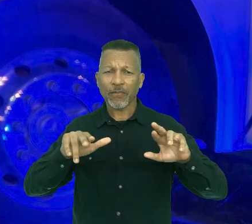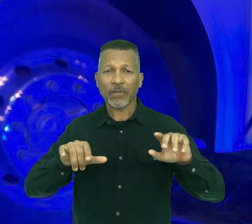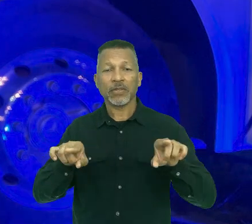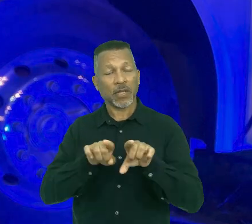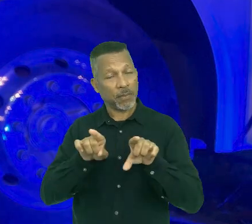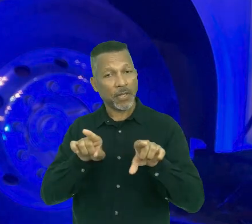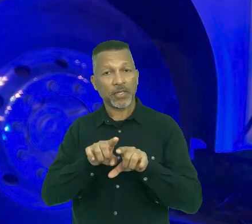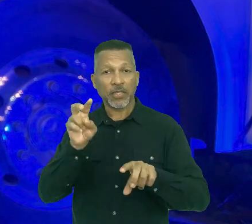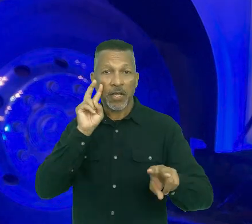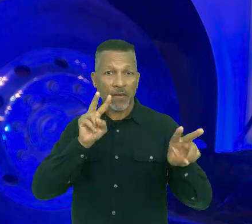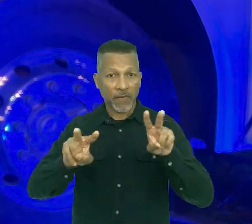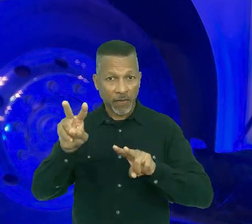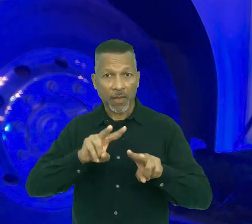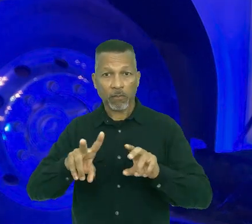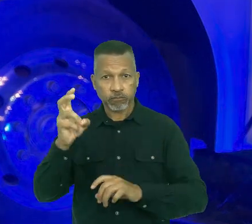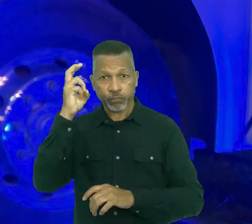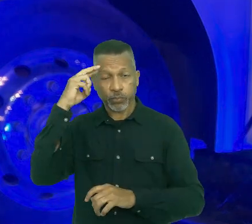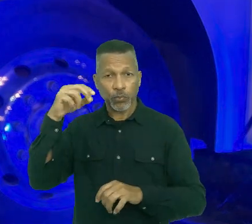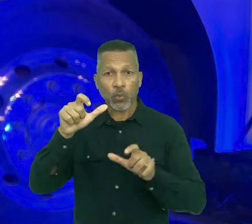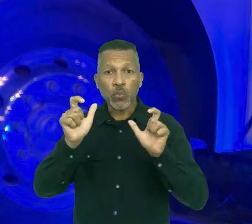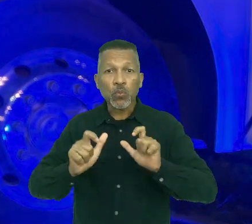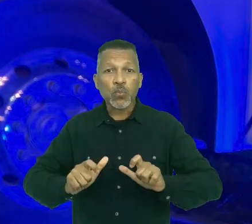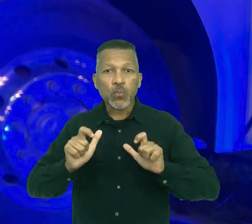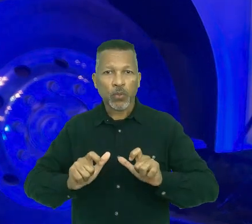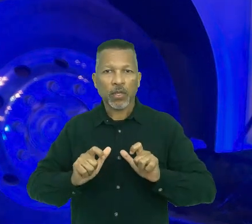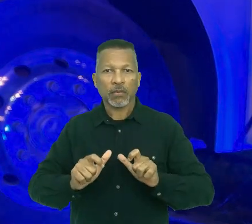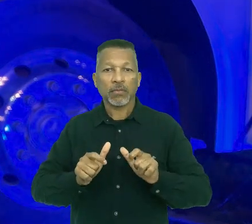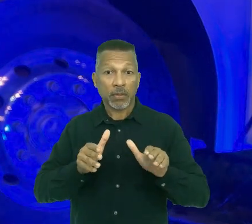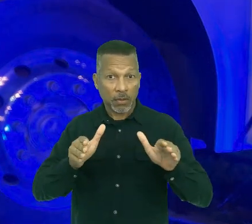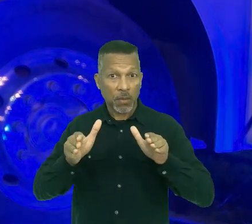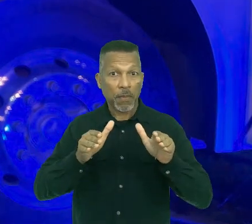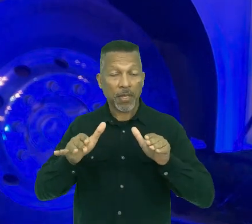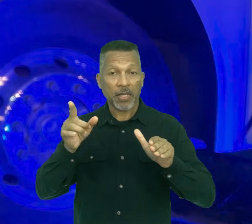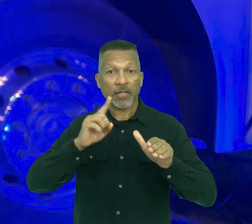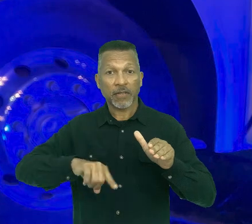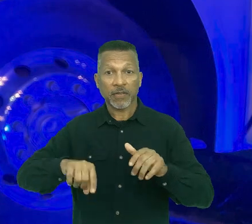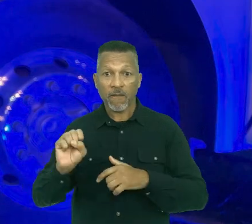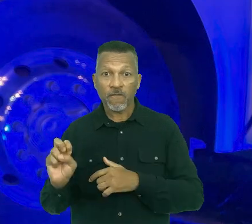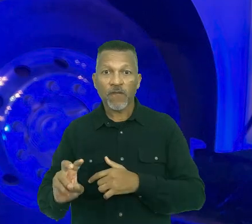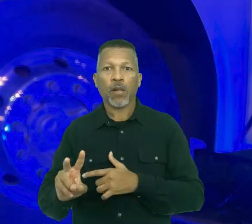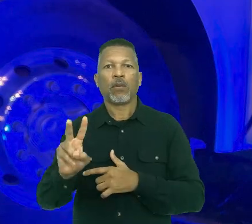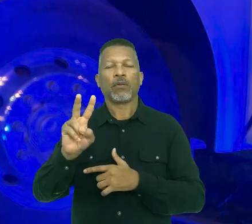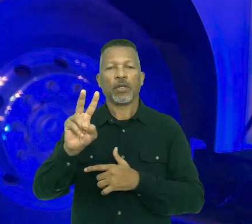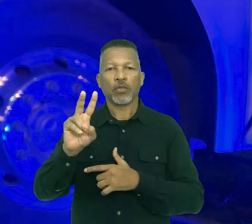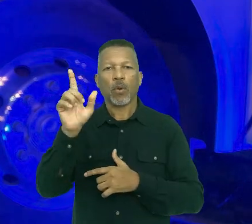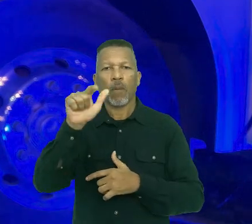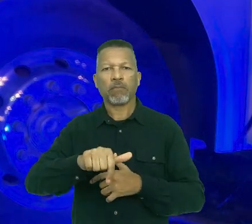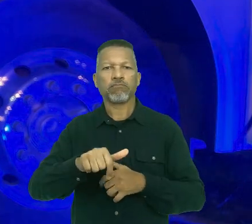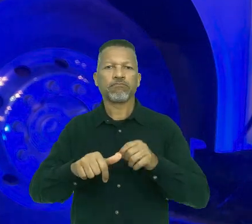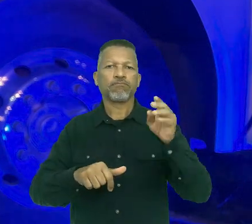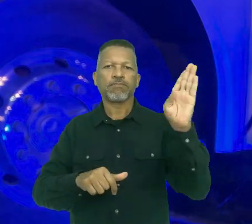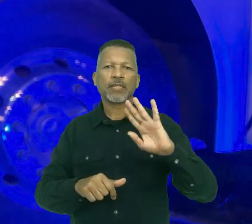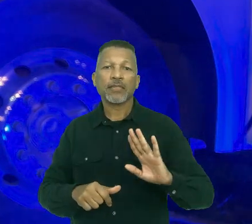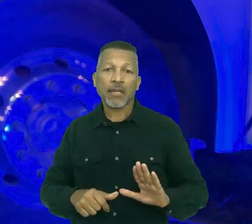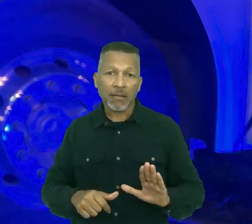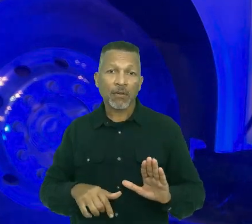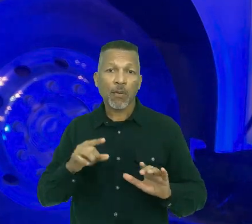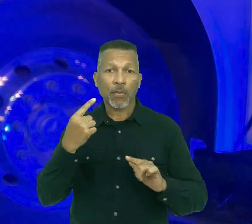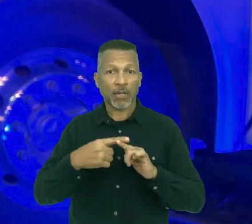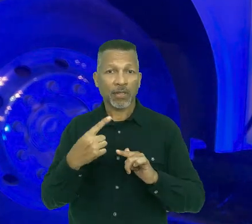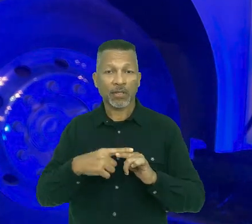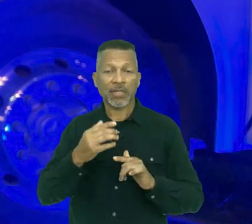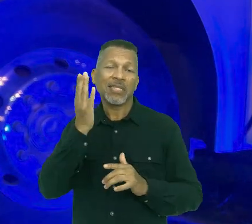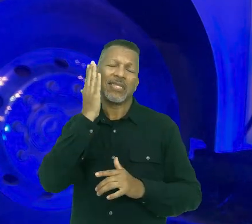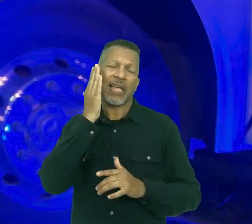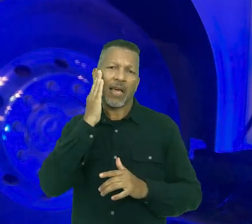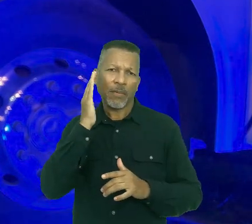também para a cultura local? Eu acho que é esse momento que vai fazer com que a gente se valorize como brasileiro, porque a gente se reconhece